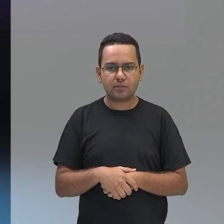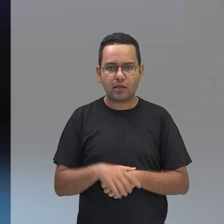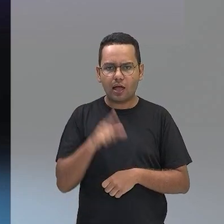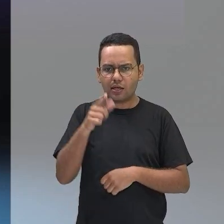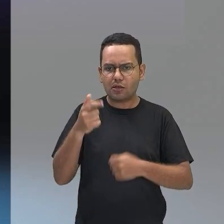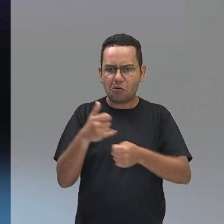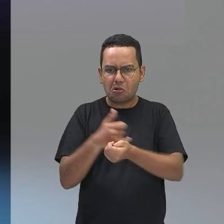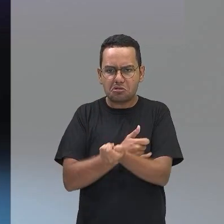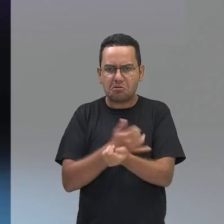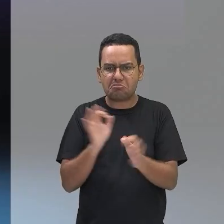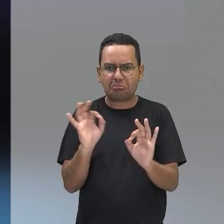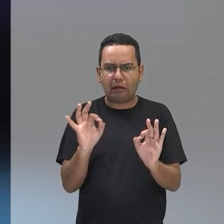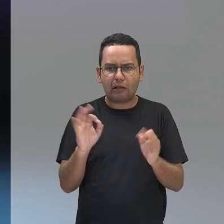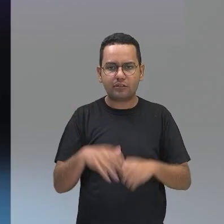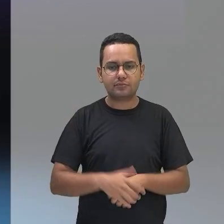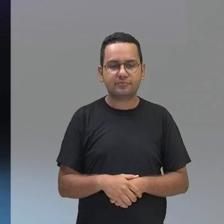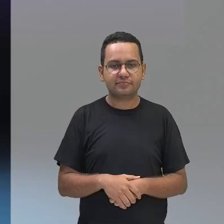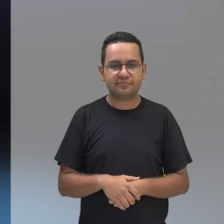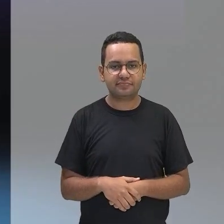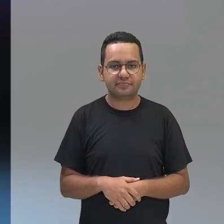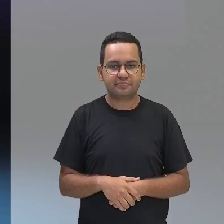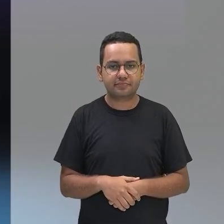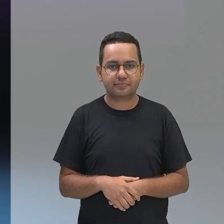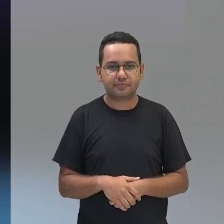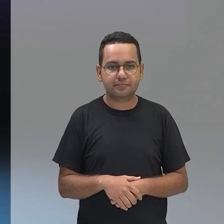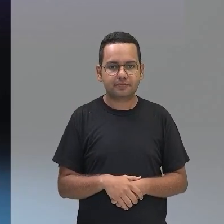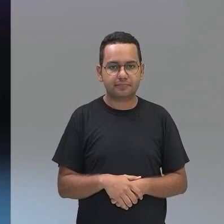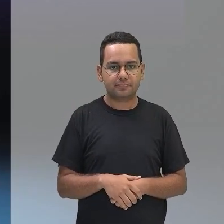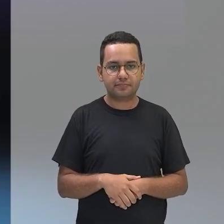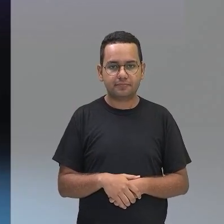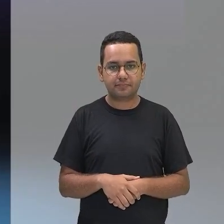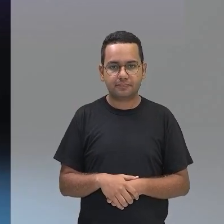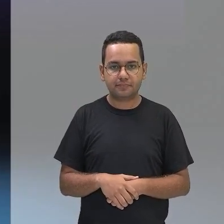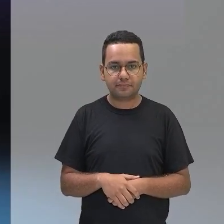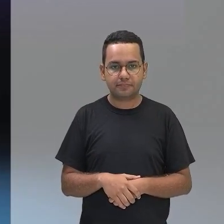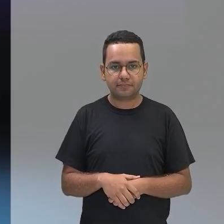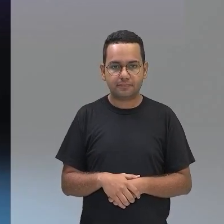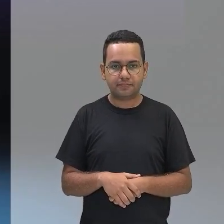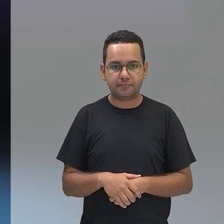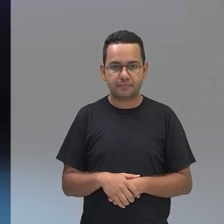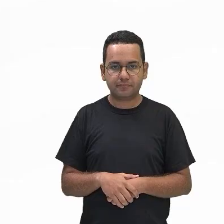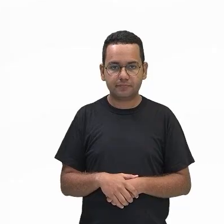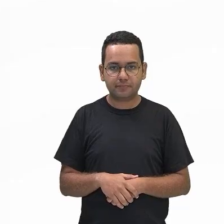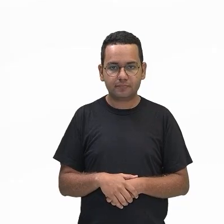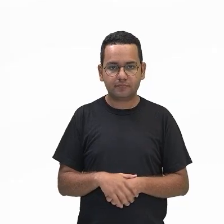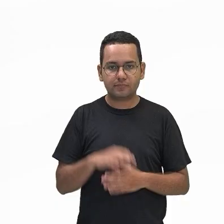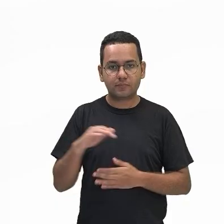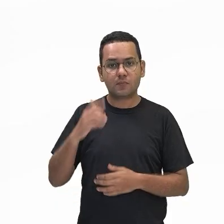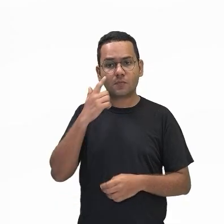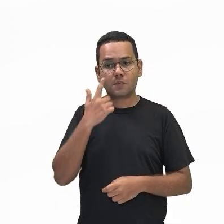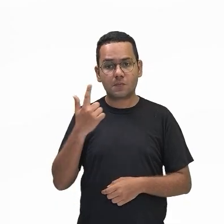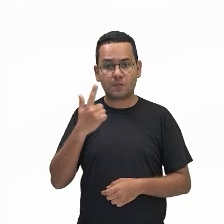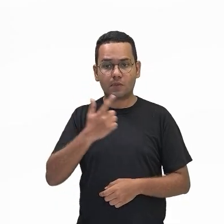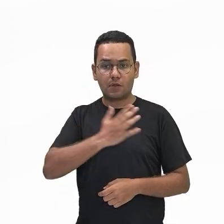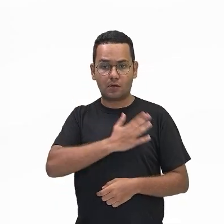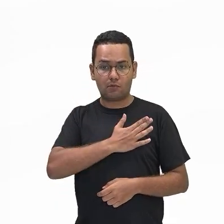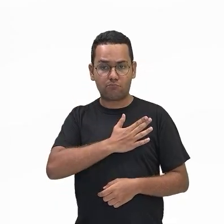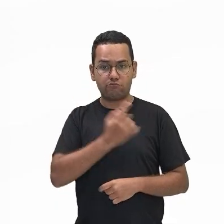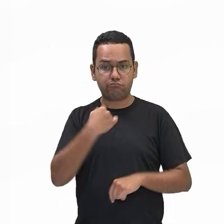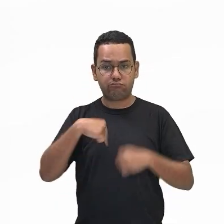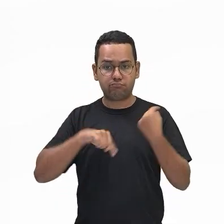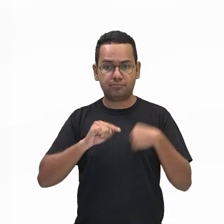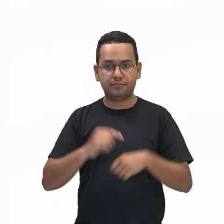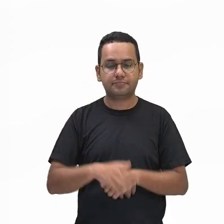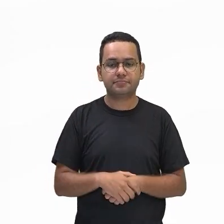colesterol, graças a Deus. Então, vamos lá, ó, o sistema circulatório ou sistema cardiovascular, vamos ver. Então, tá aí,